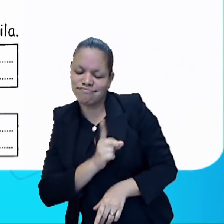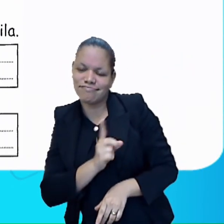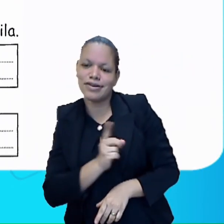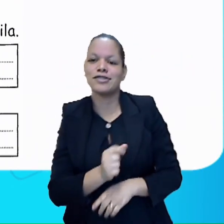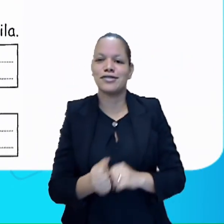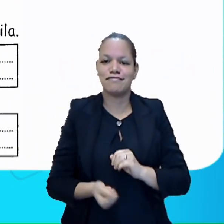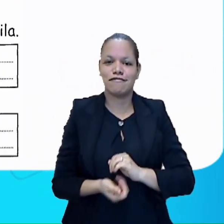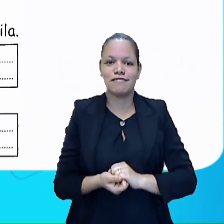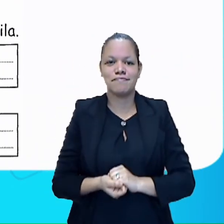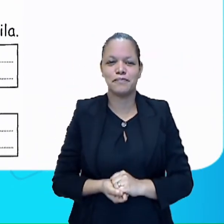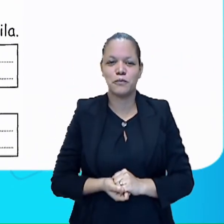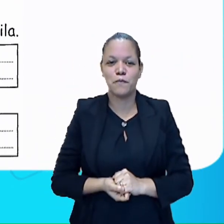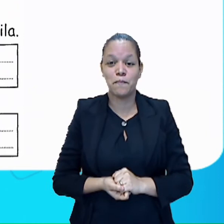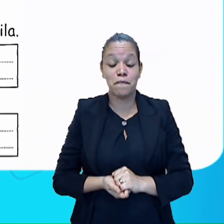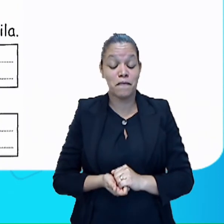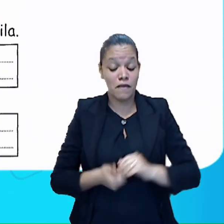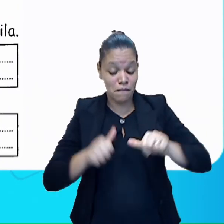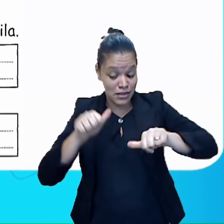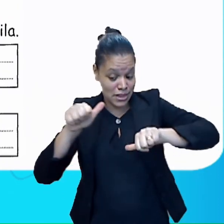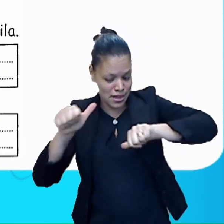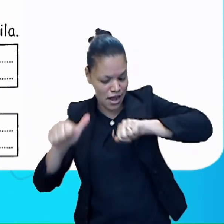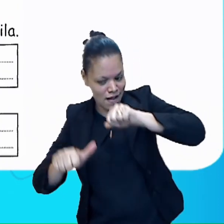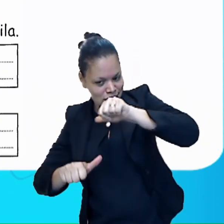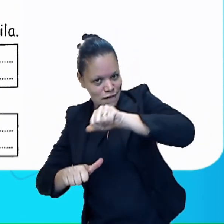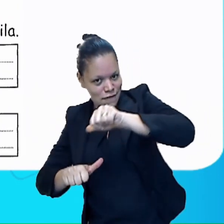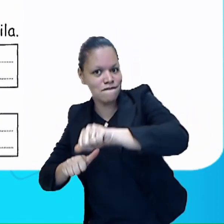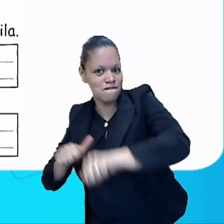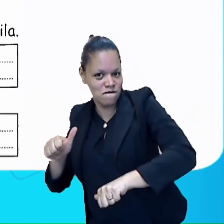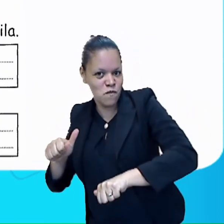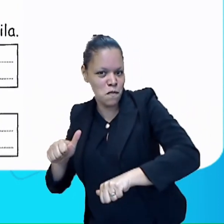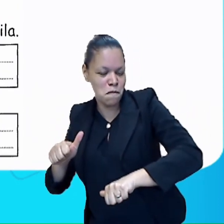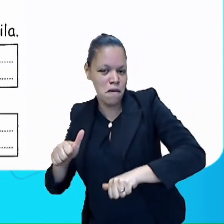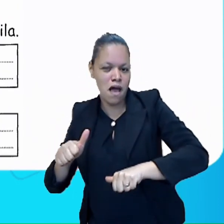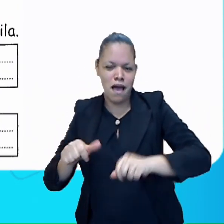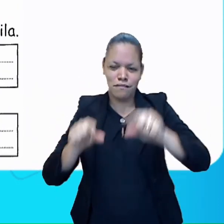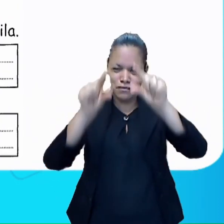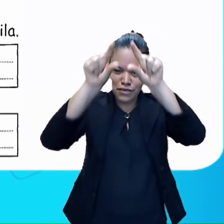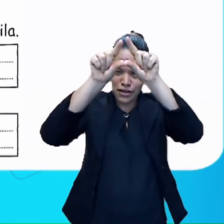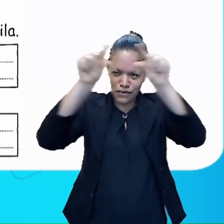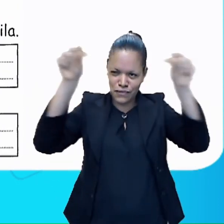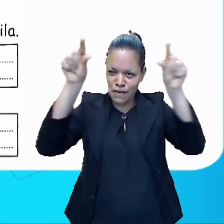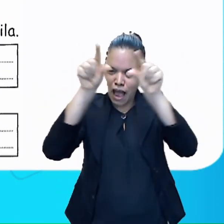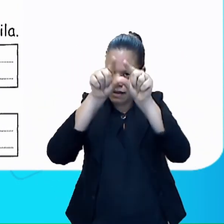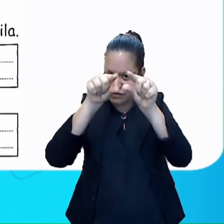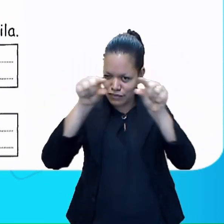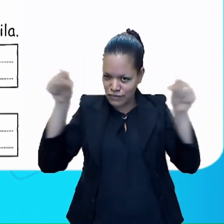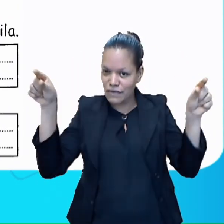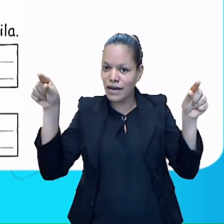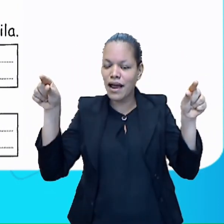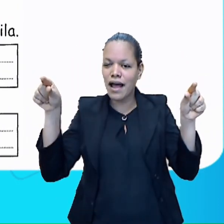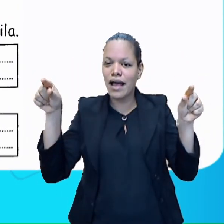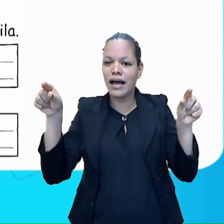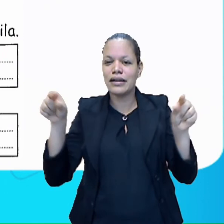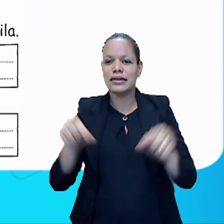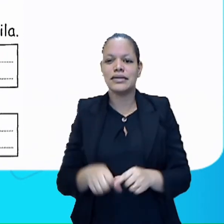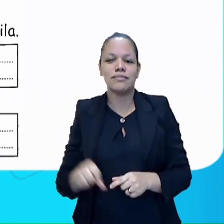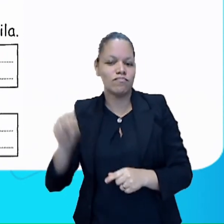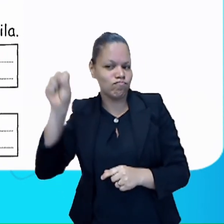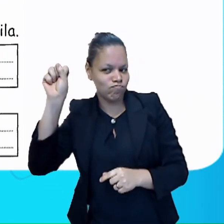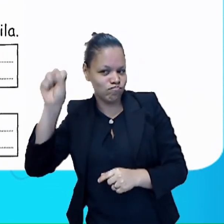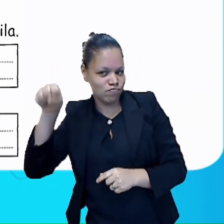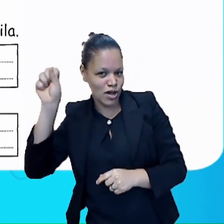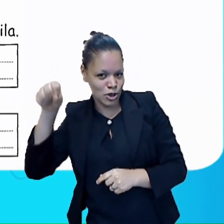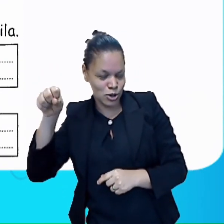sabendo disso, nós vamos transformar as frases afirmativas aqui embaixo em frases negativas.